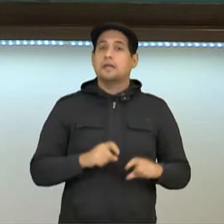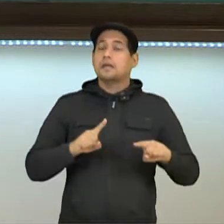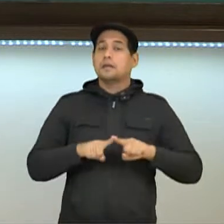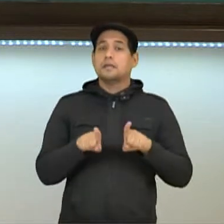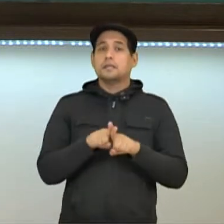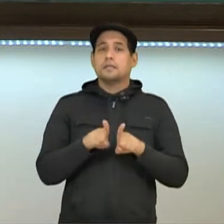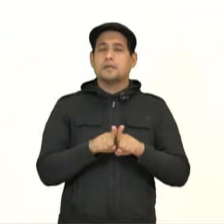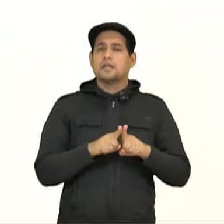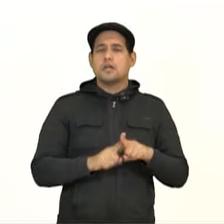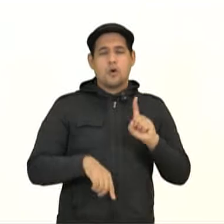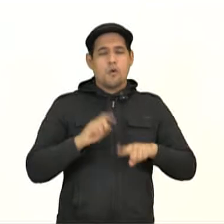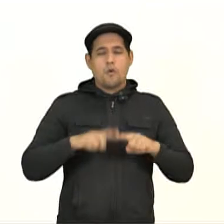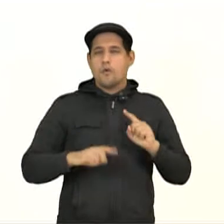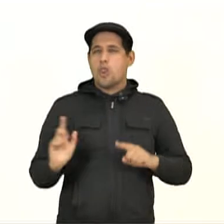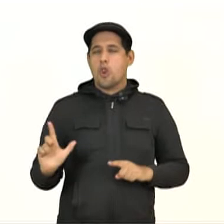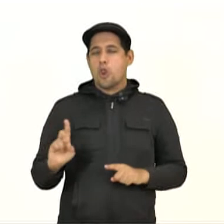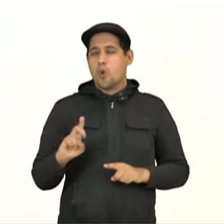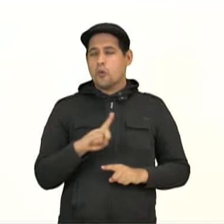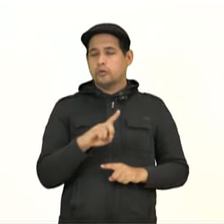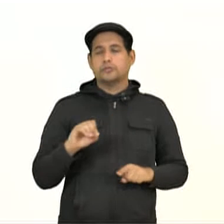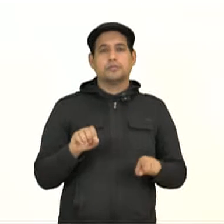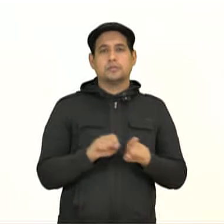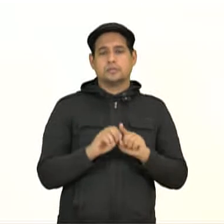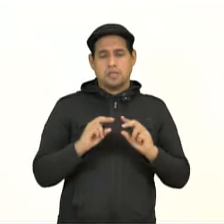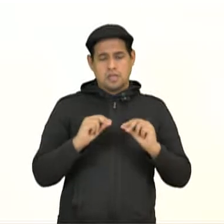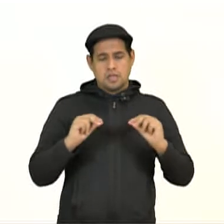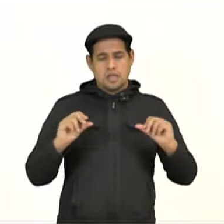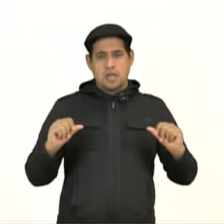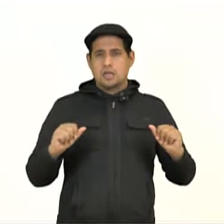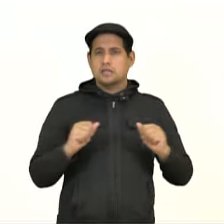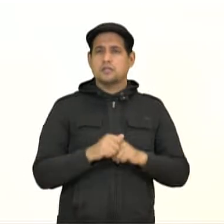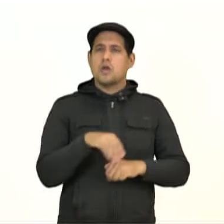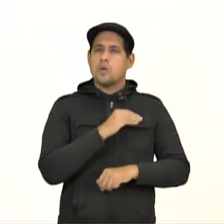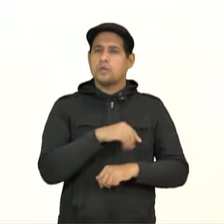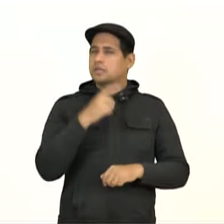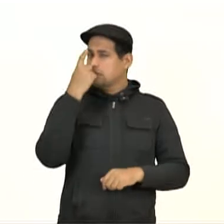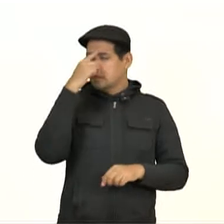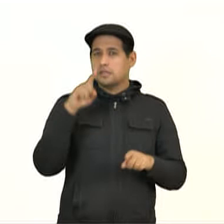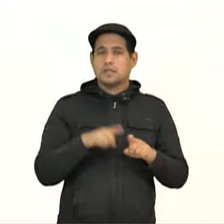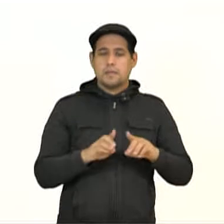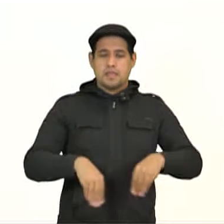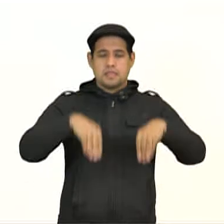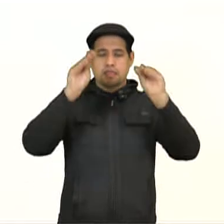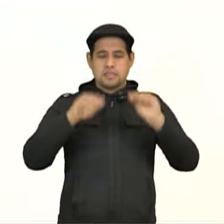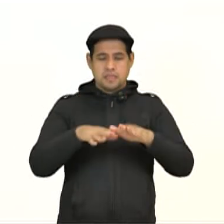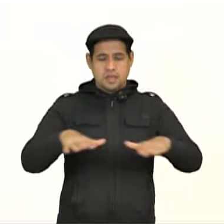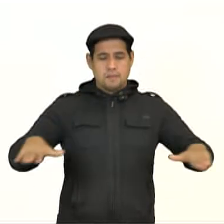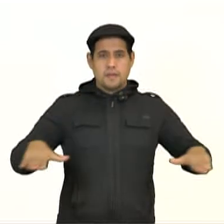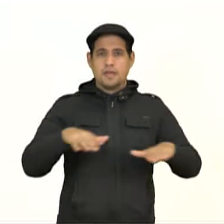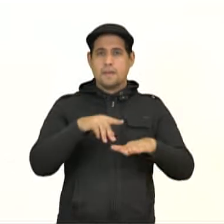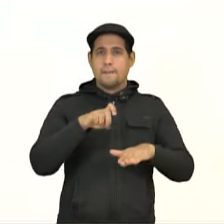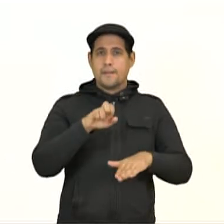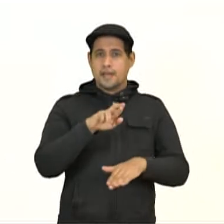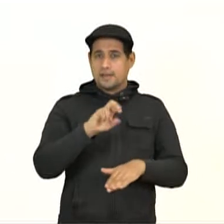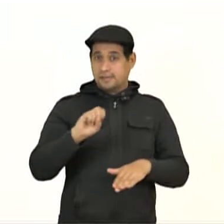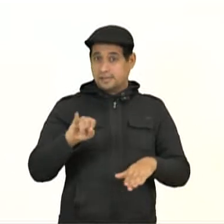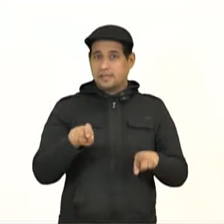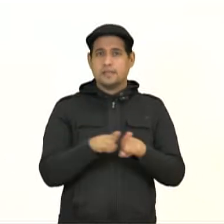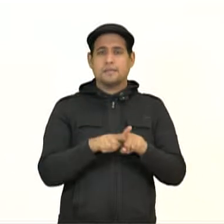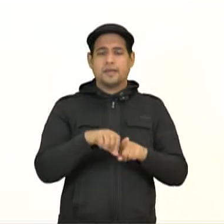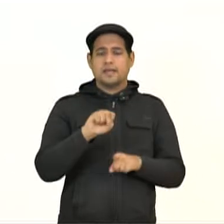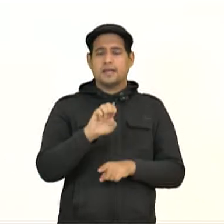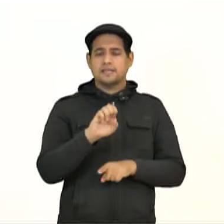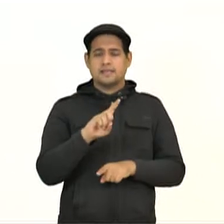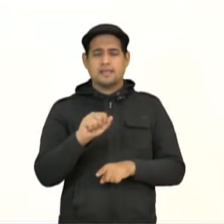E os artigos de luxo também, tecidos de algodão da Índia, tapete da Pérsia, seda e porcelana da